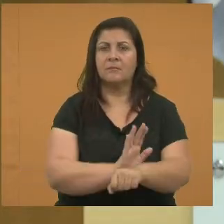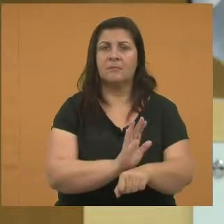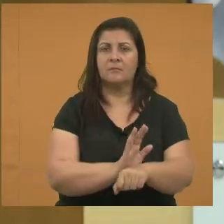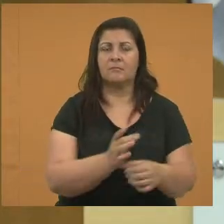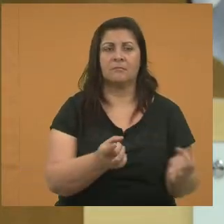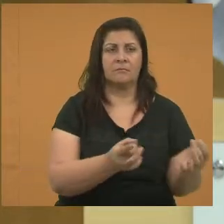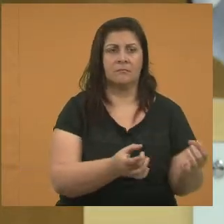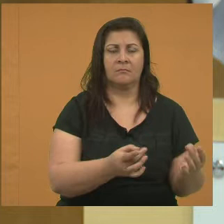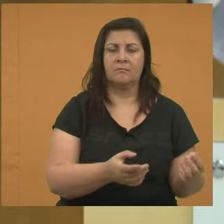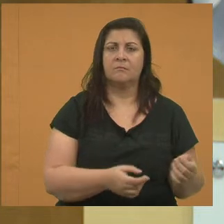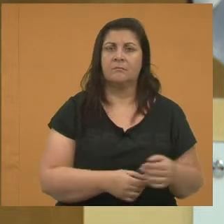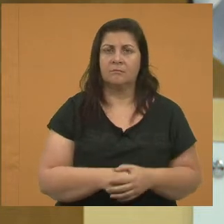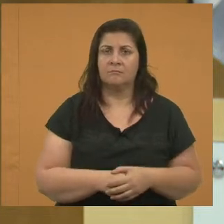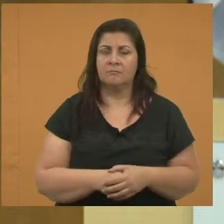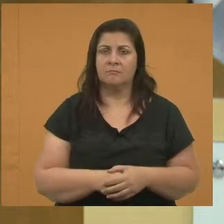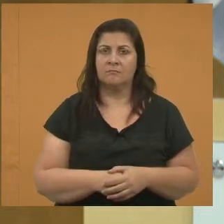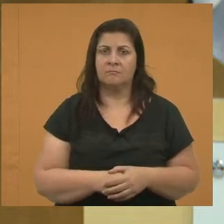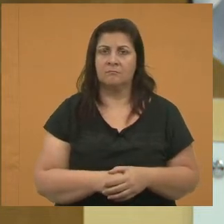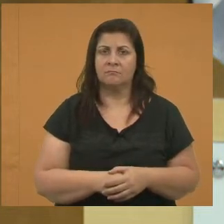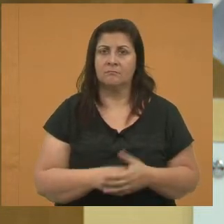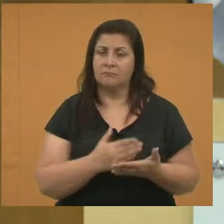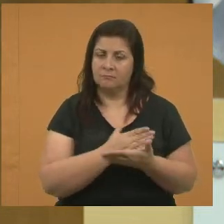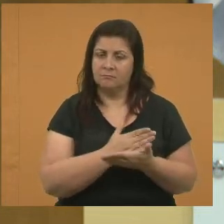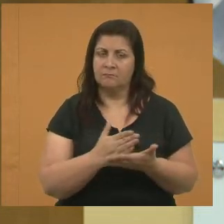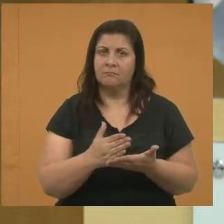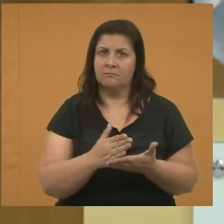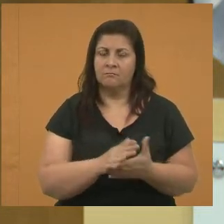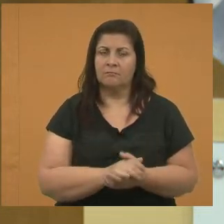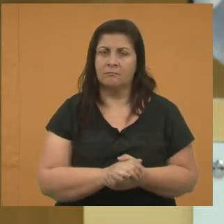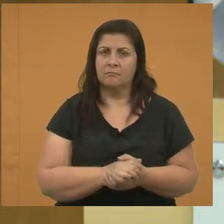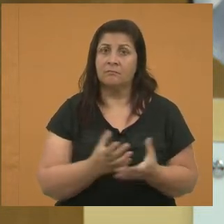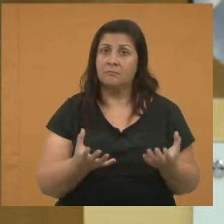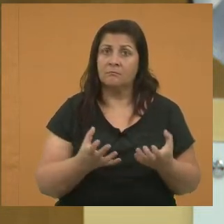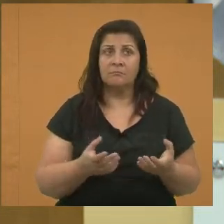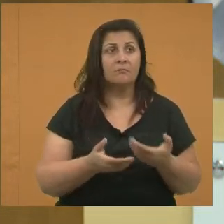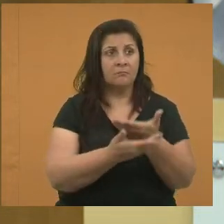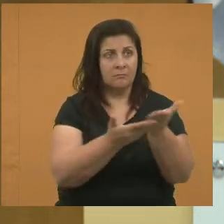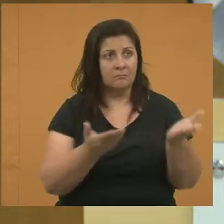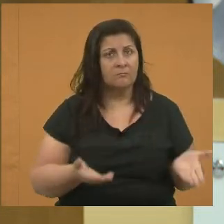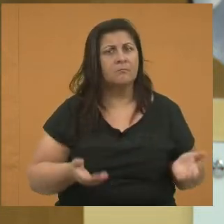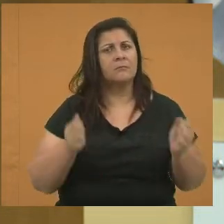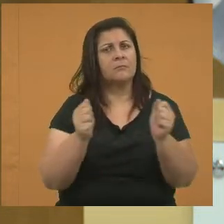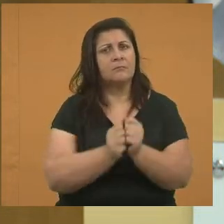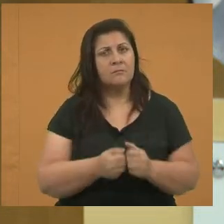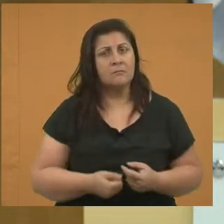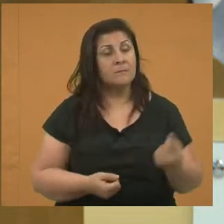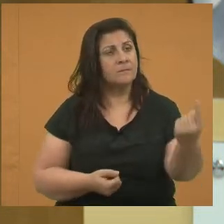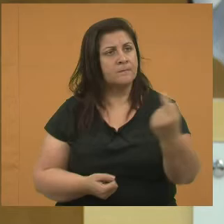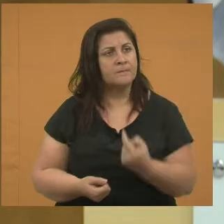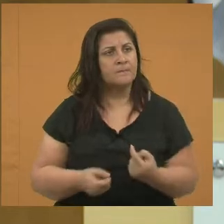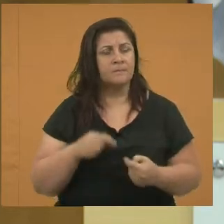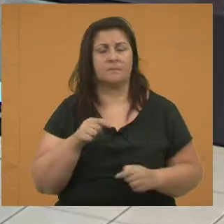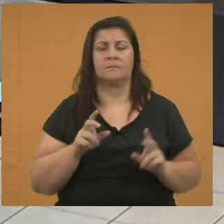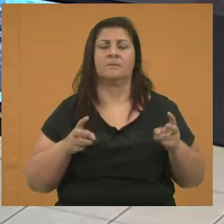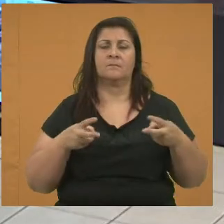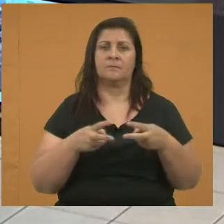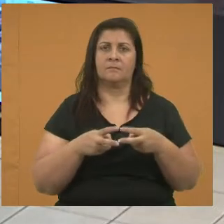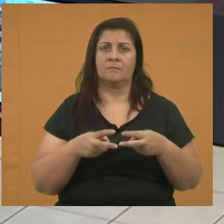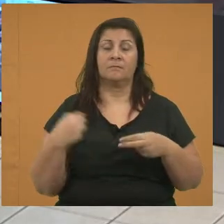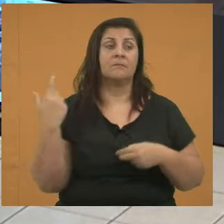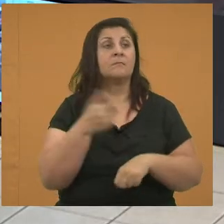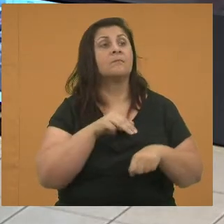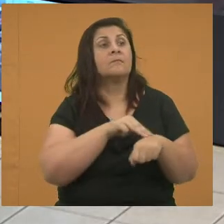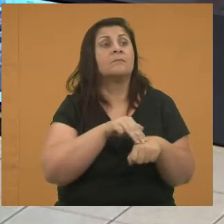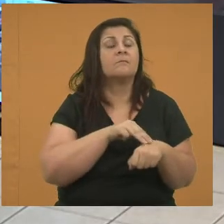comércio. Tá? Nós vamos abrir essa frente de trabalho e eu quero contar com vocês, para que vocês venham para essa casa, para a gente poder